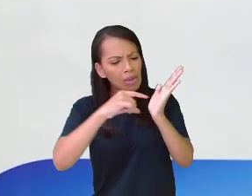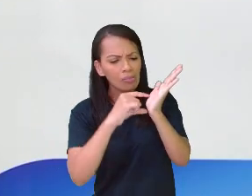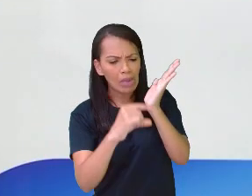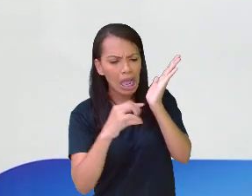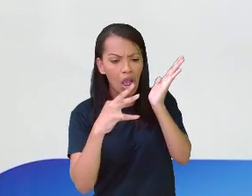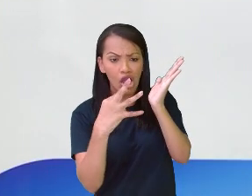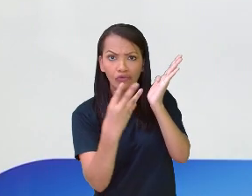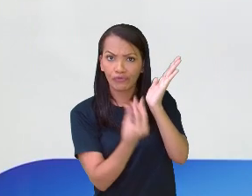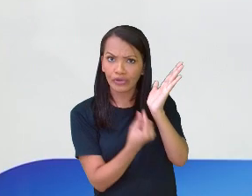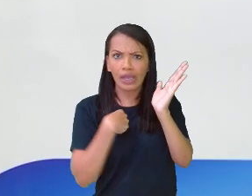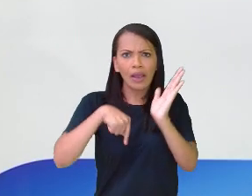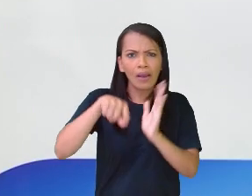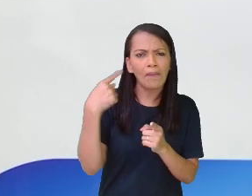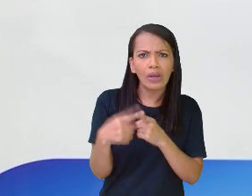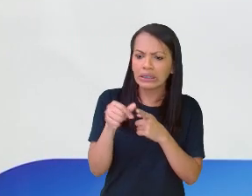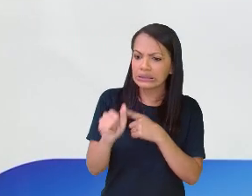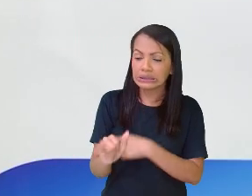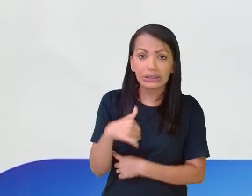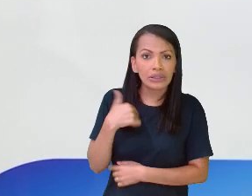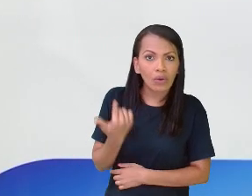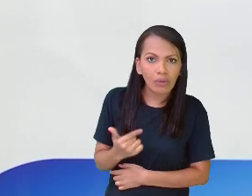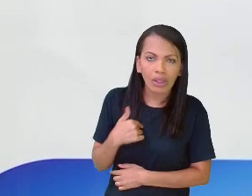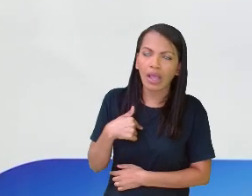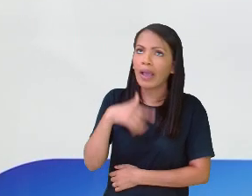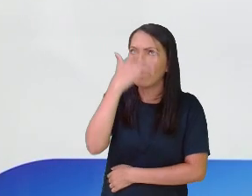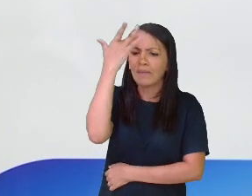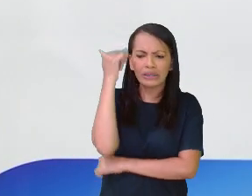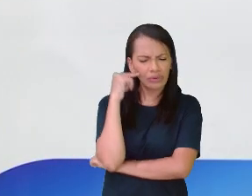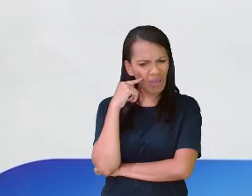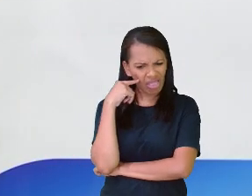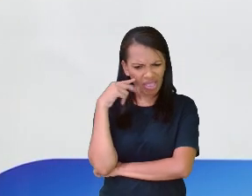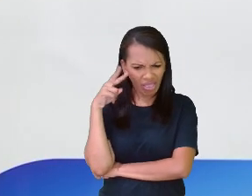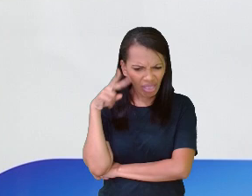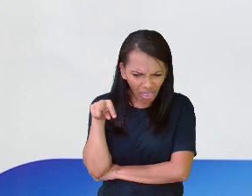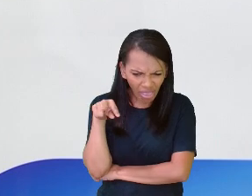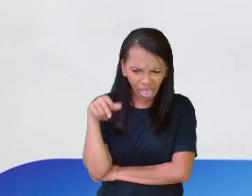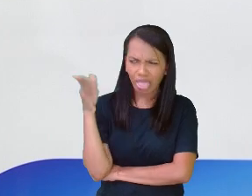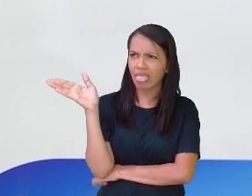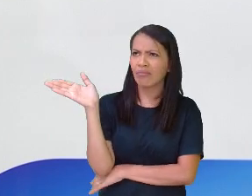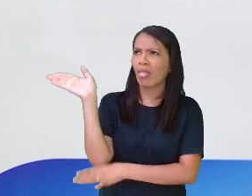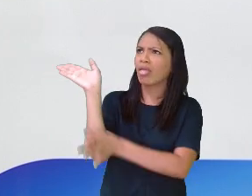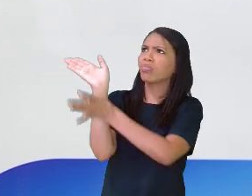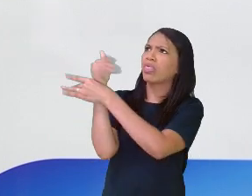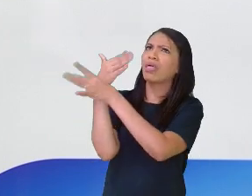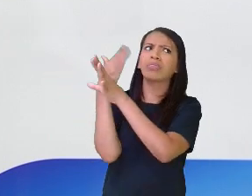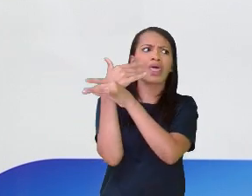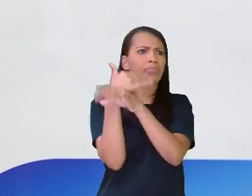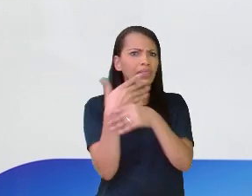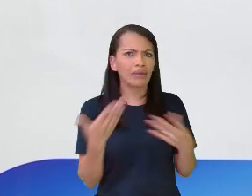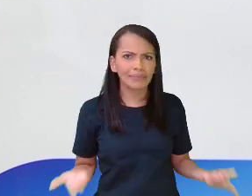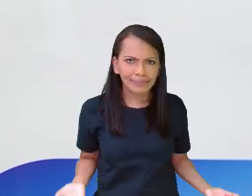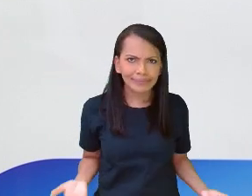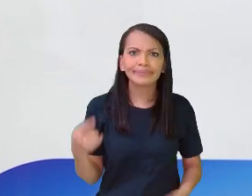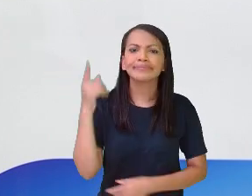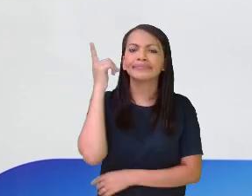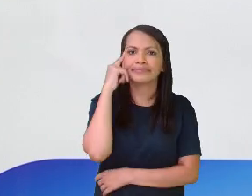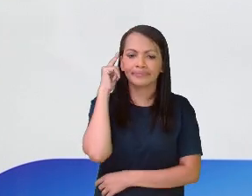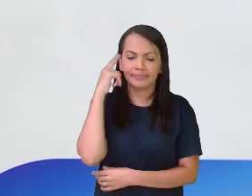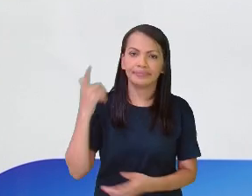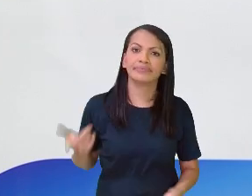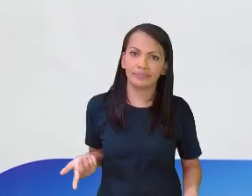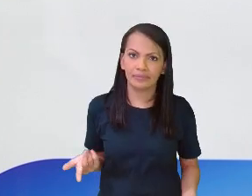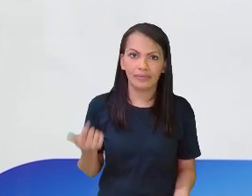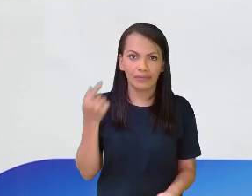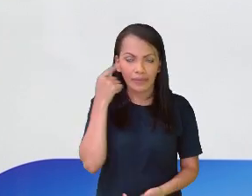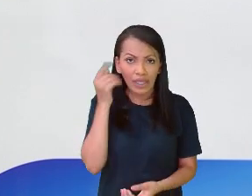perdido. Olha, não é, professora Sinara? Você imagina a gente lendo um texto que não sabe como começa, como termina e se perde no meio